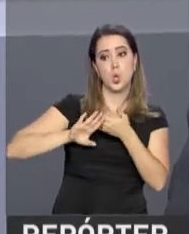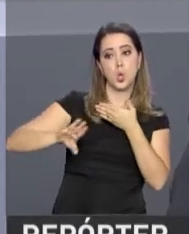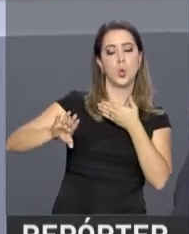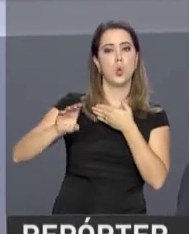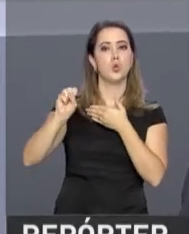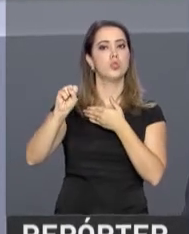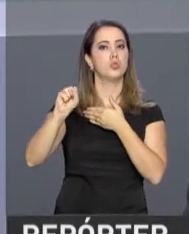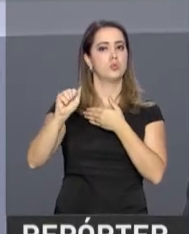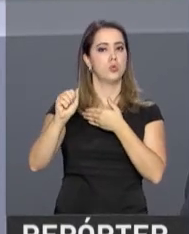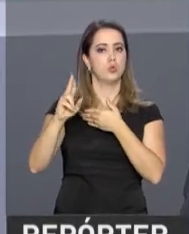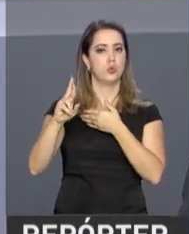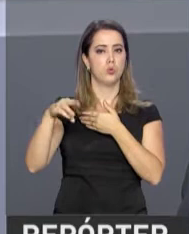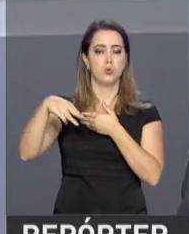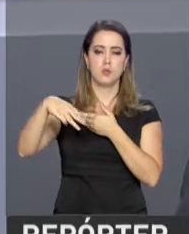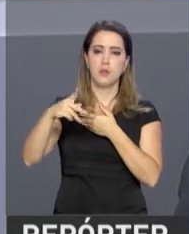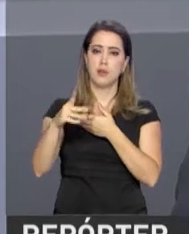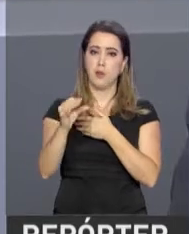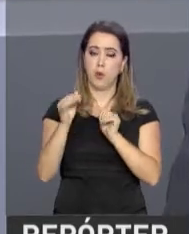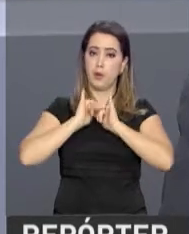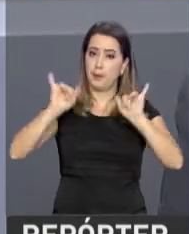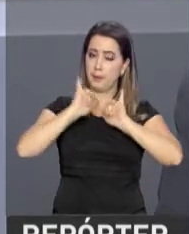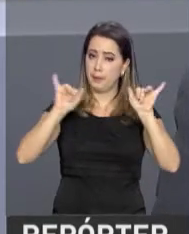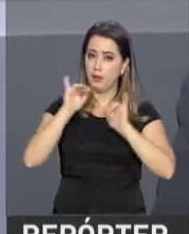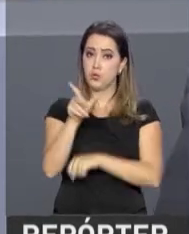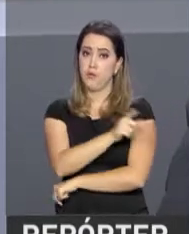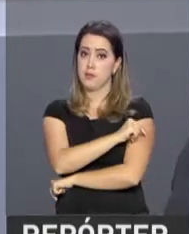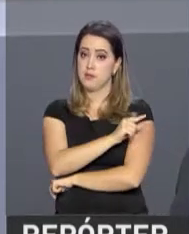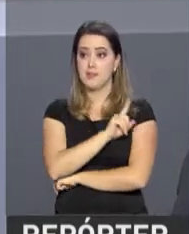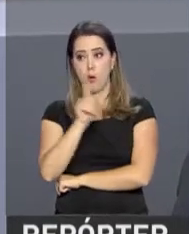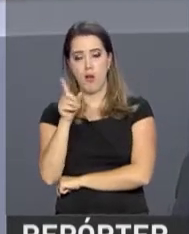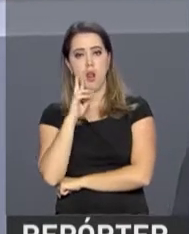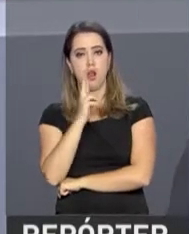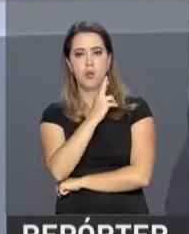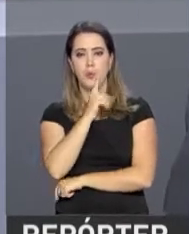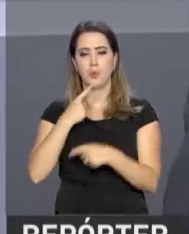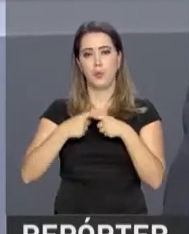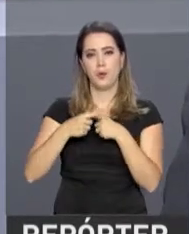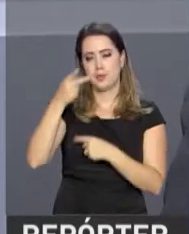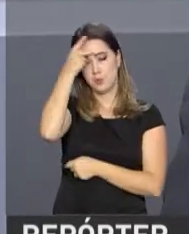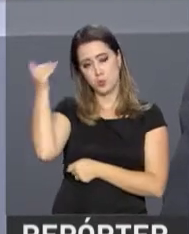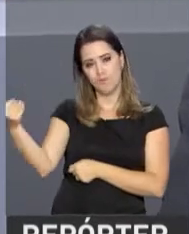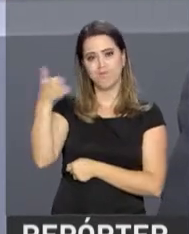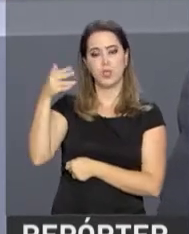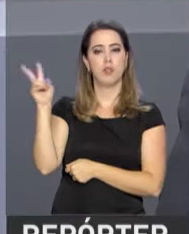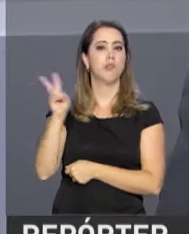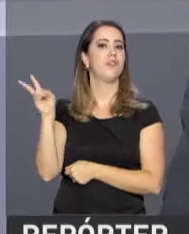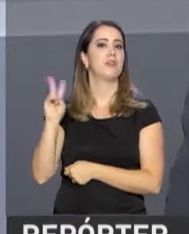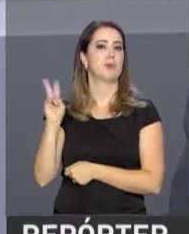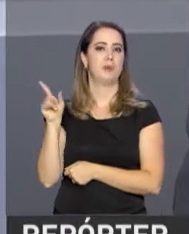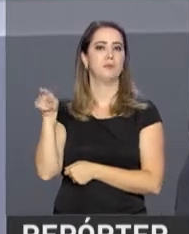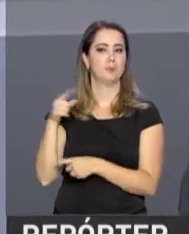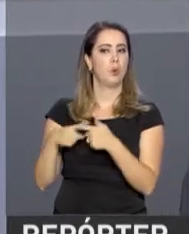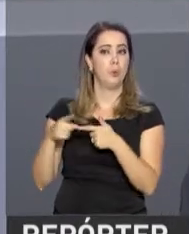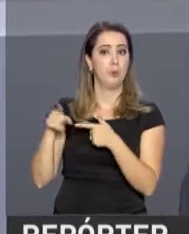o governo federal lançou uma campanha de vacinação em roraima o estado vem recebendo muitos imigrantes vindos da venezuela país